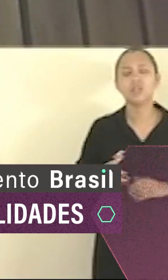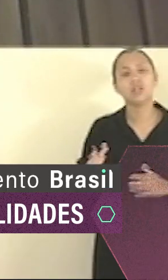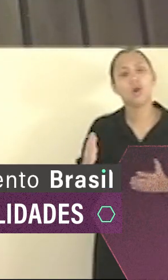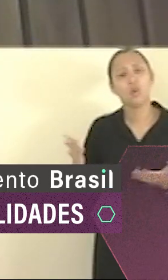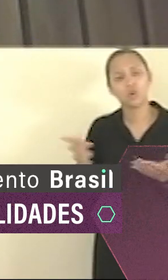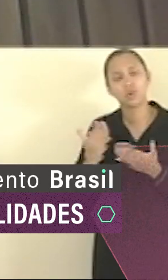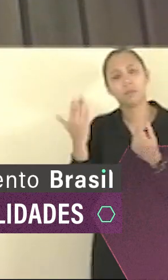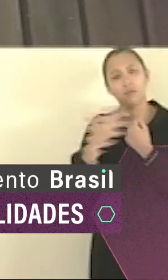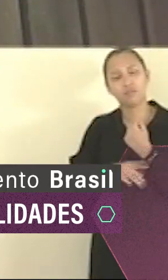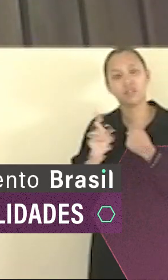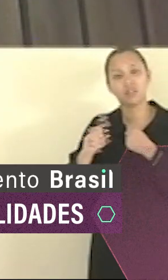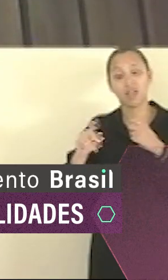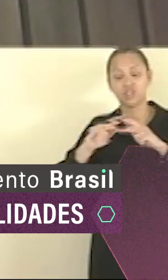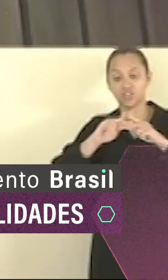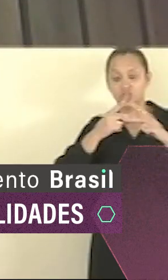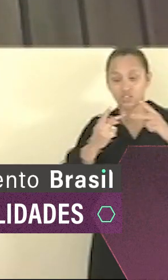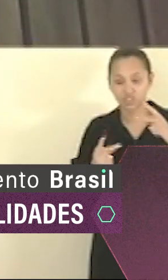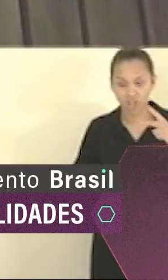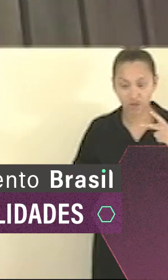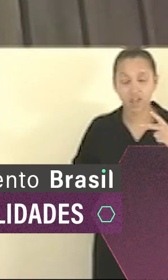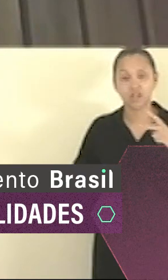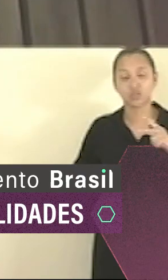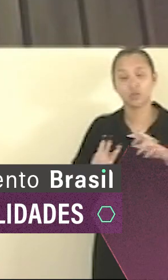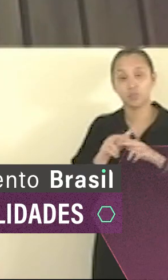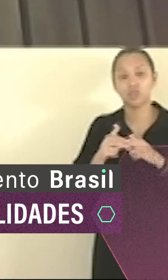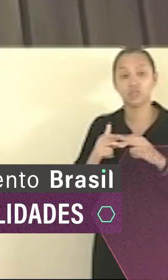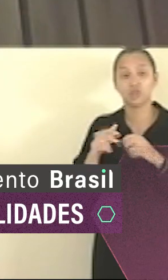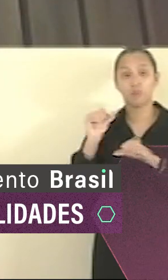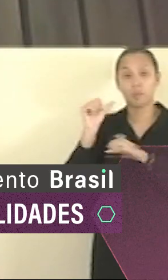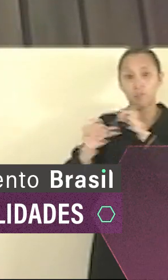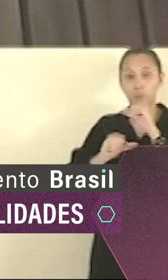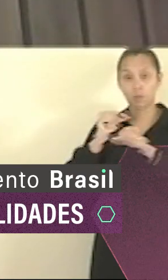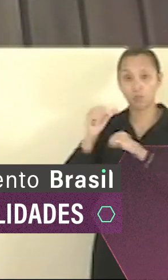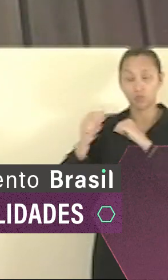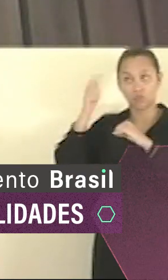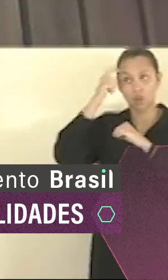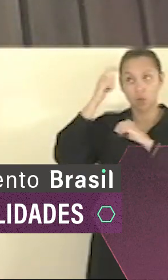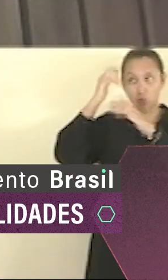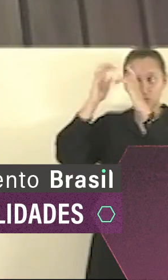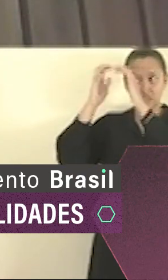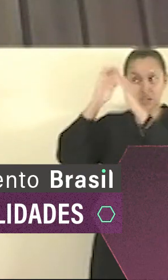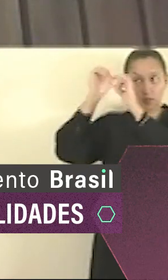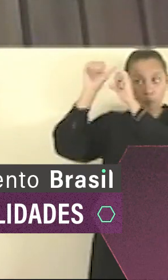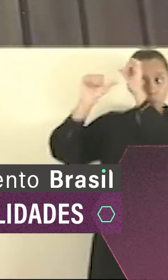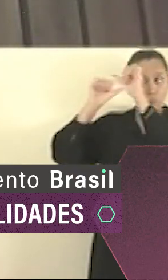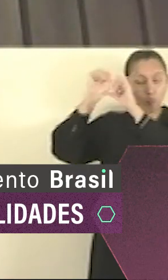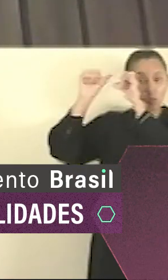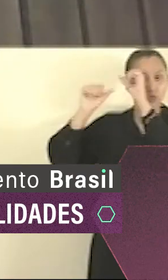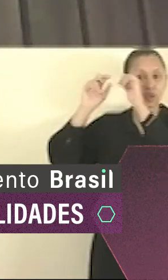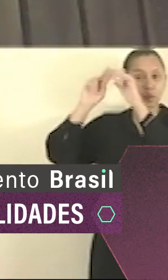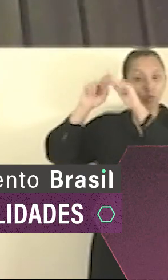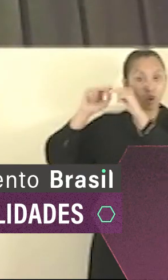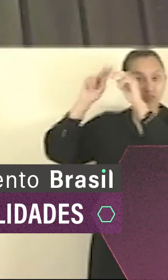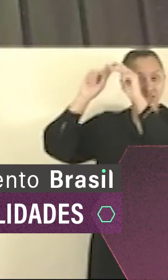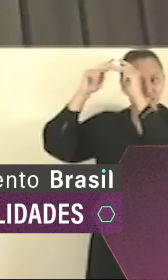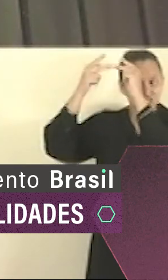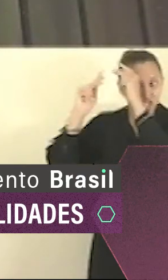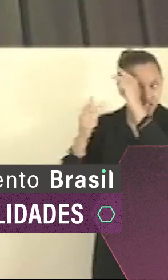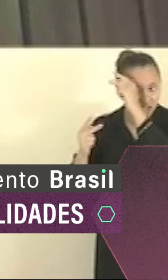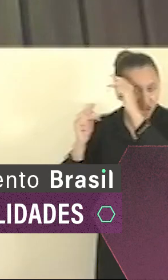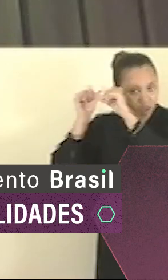traz impactos de modificação da fisiologia cerebral. E esses impactos, eles